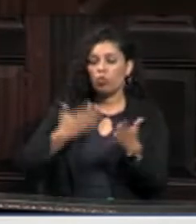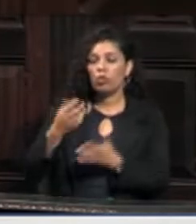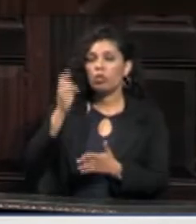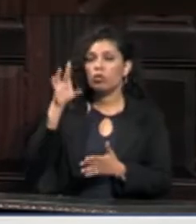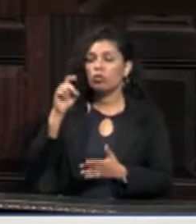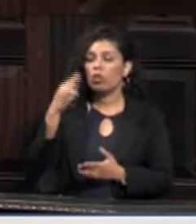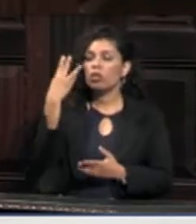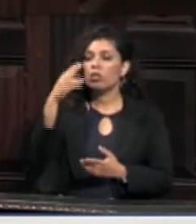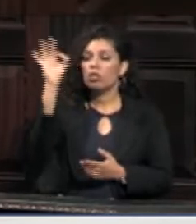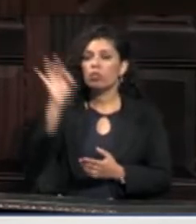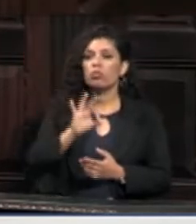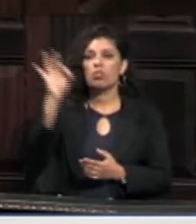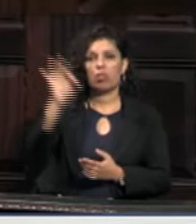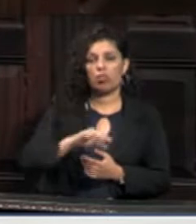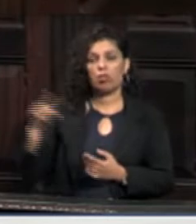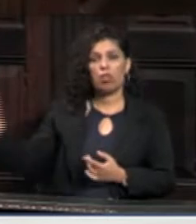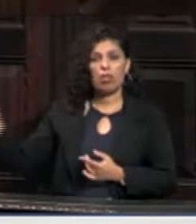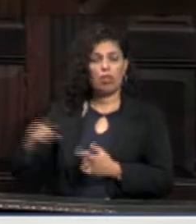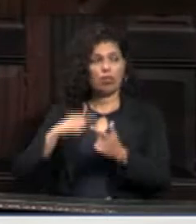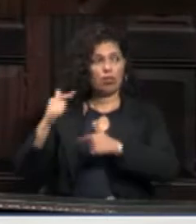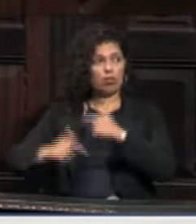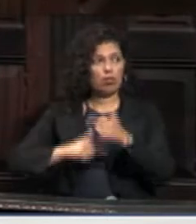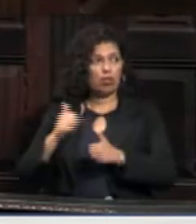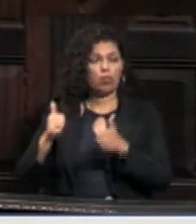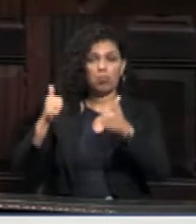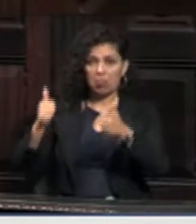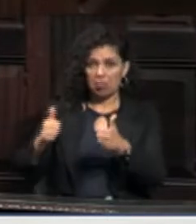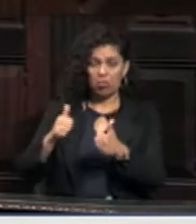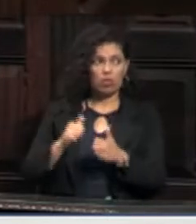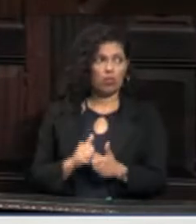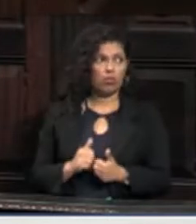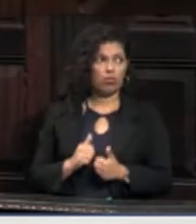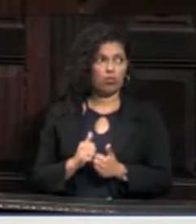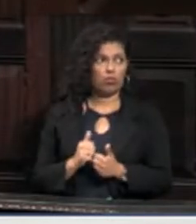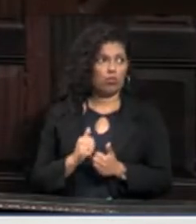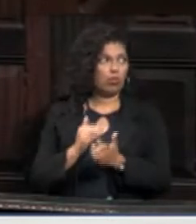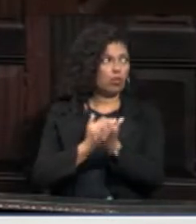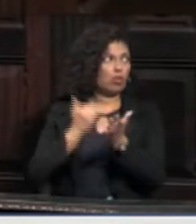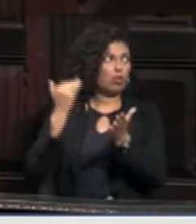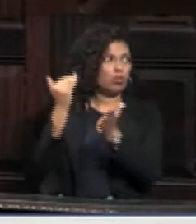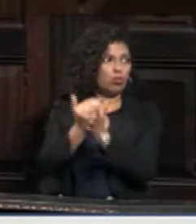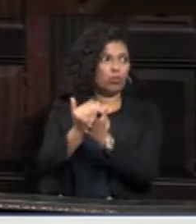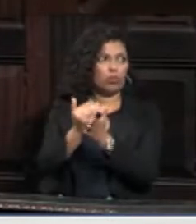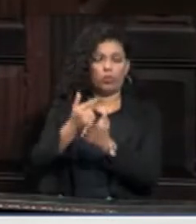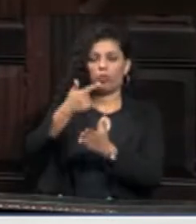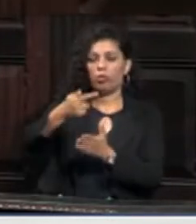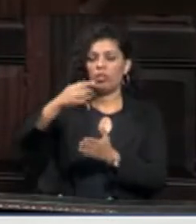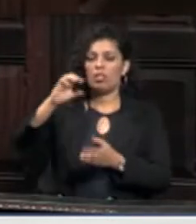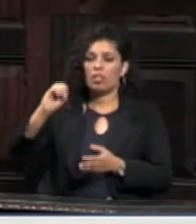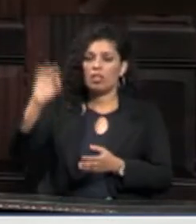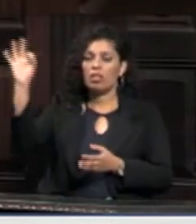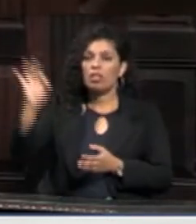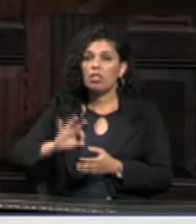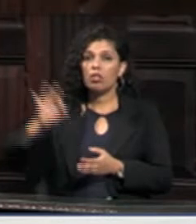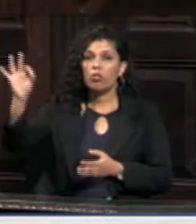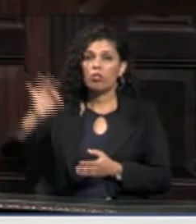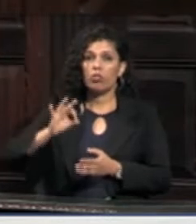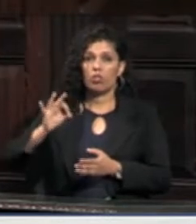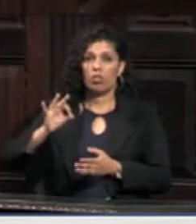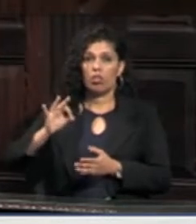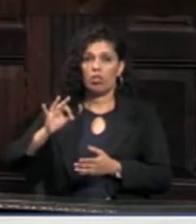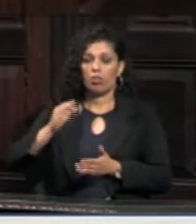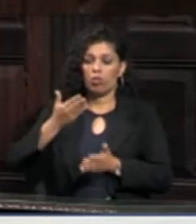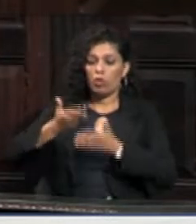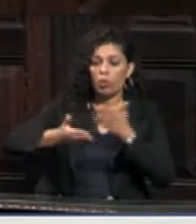prefeitura do Rio de Janeiro, entregou ao deputado Dionísio Lins com mais de 70% de atenção primária. O que é atenção primária? É o que